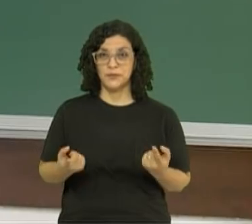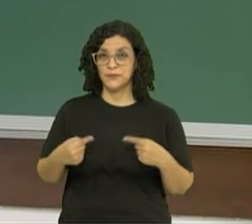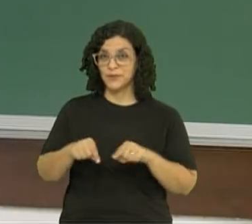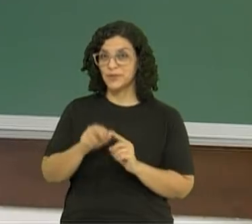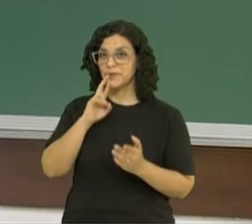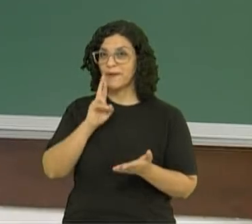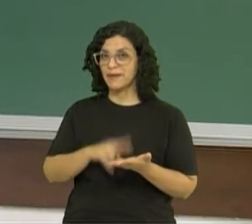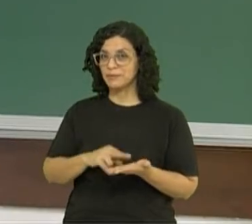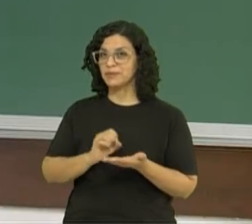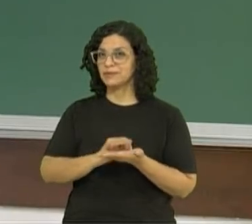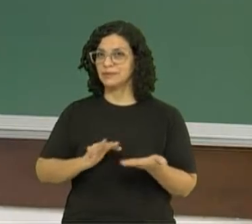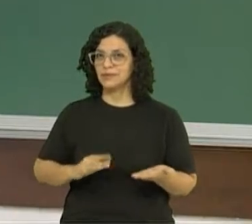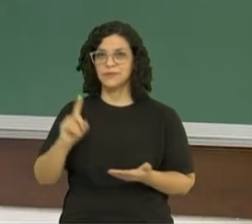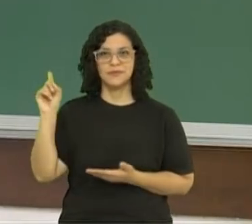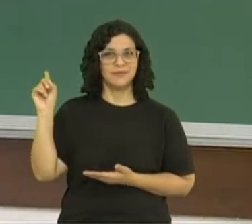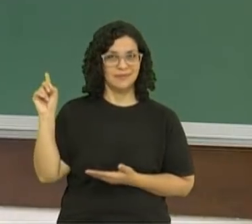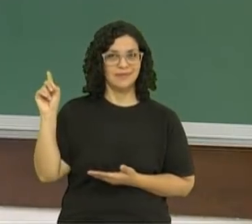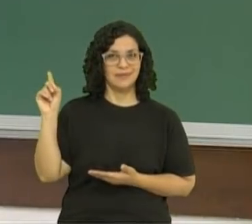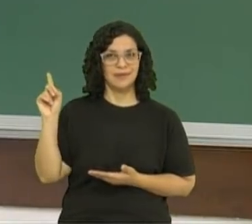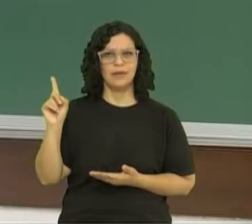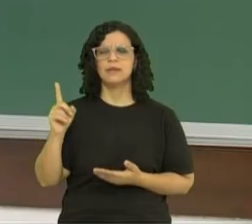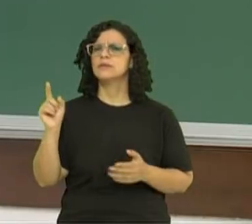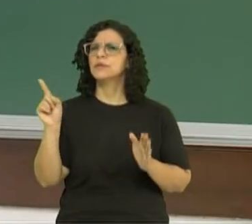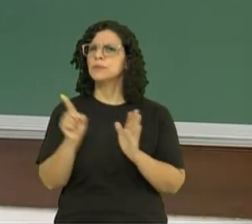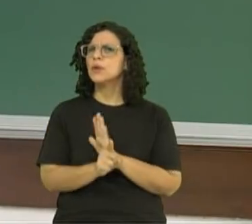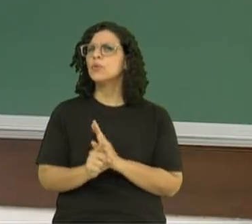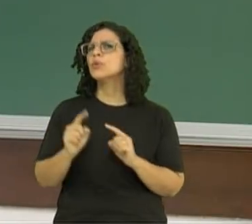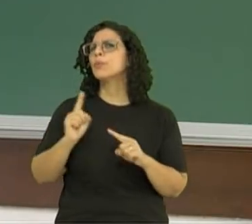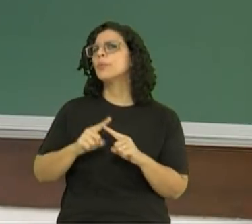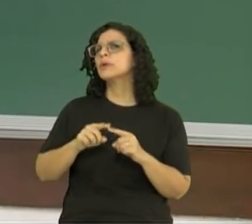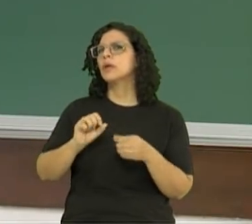Retornando então, galera, com a correção do exercício, né, que são o que